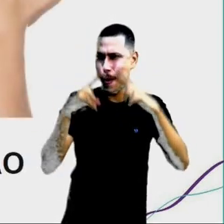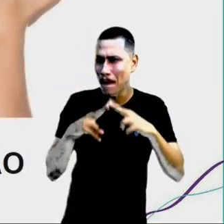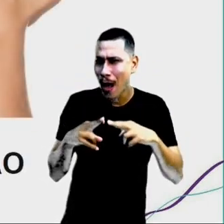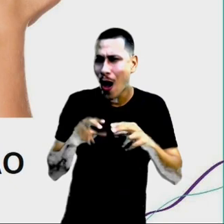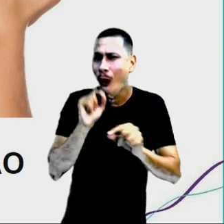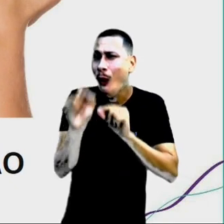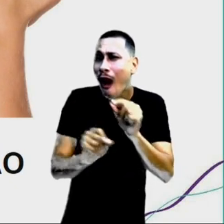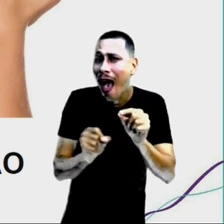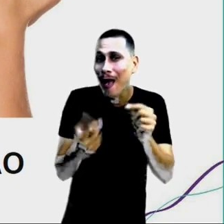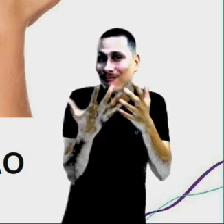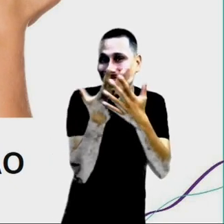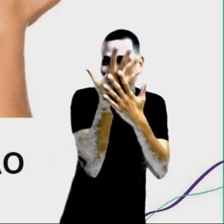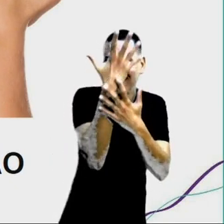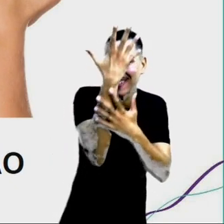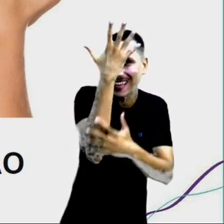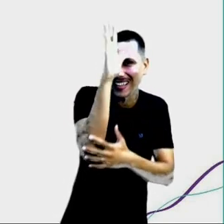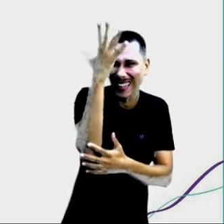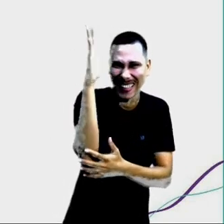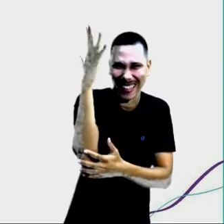mão.